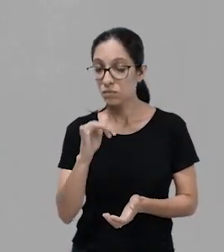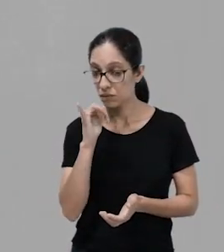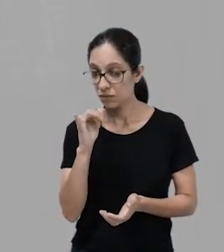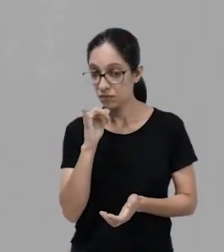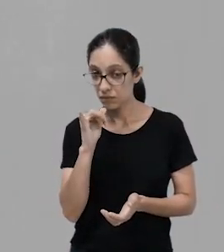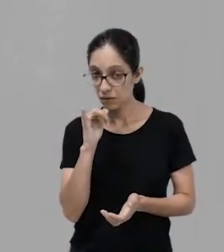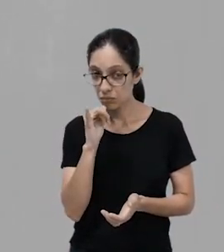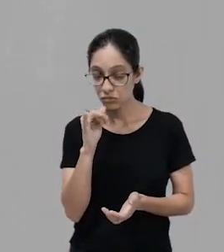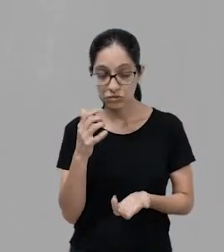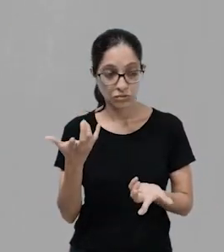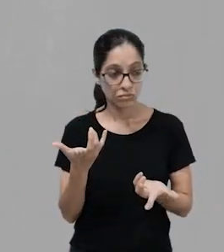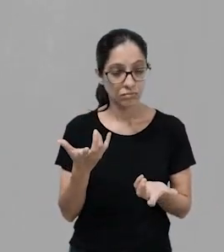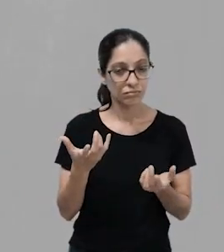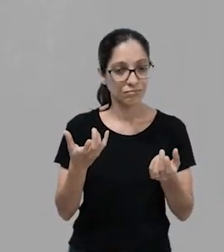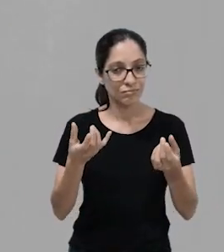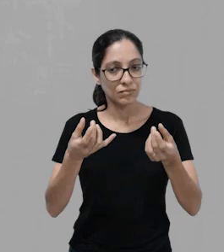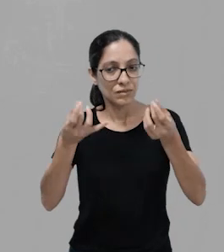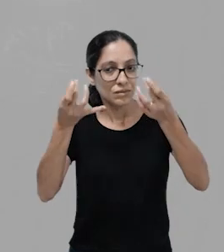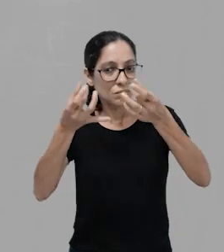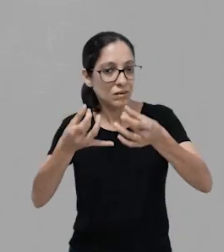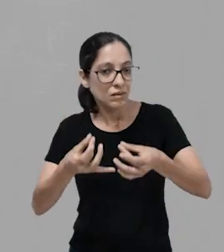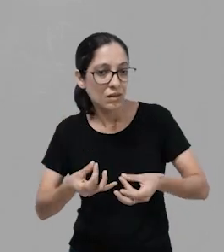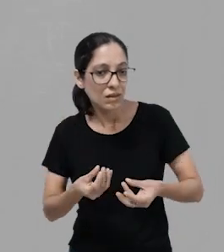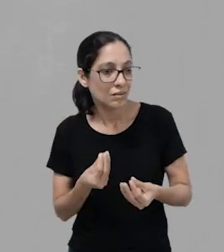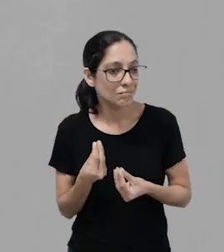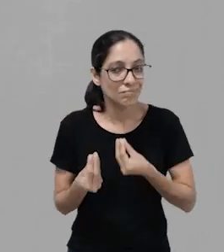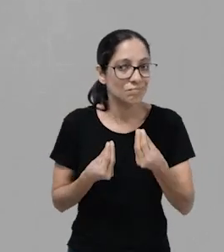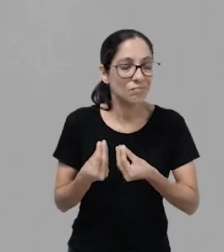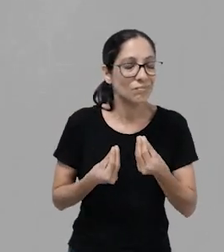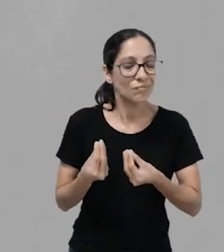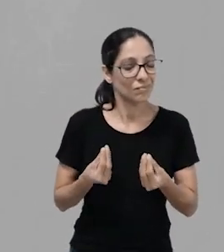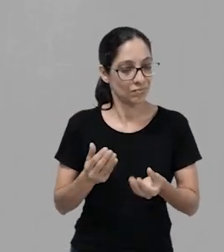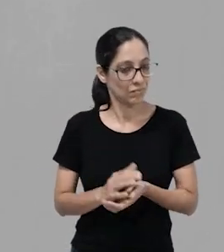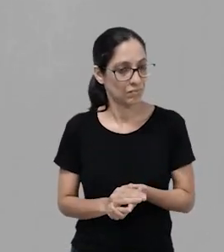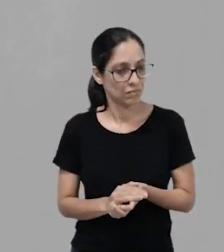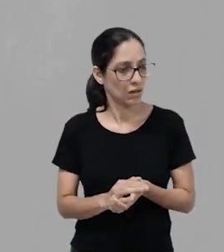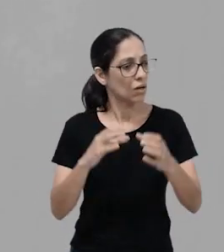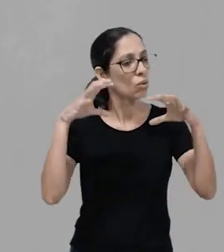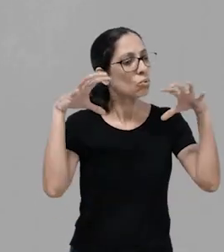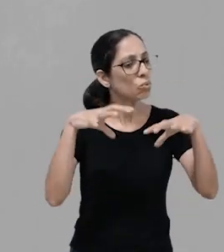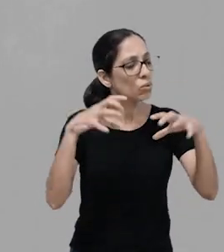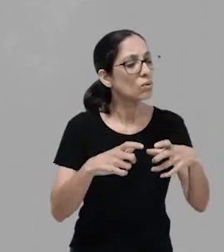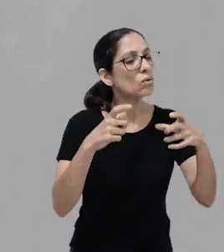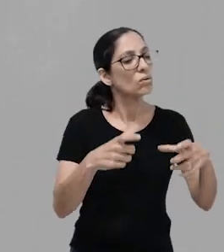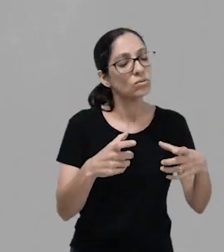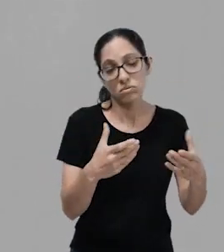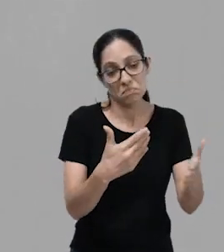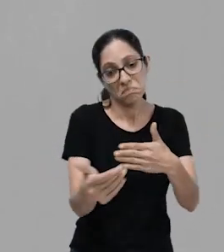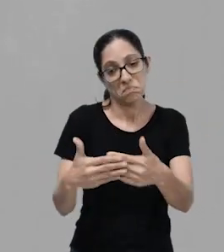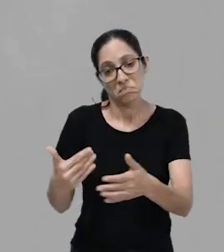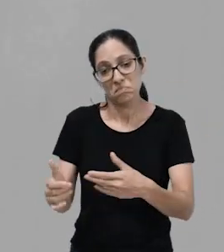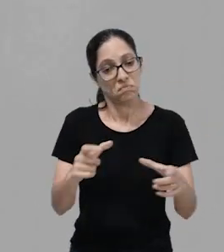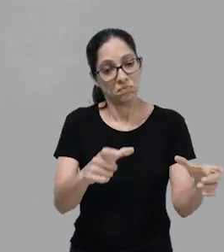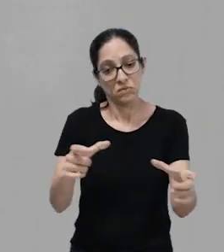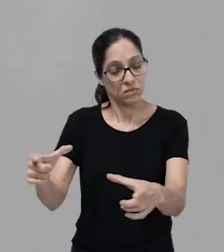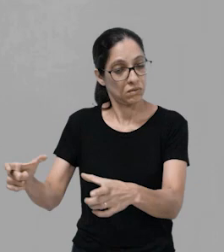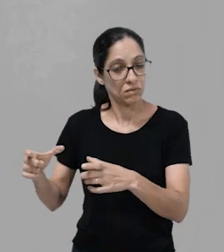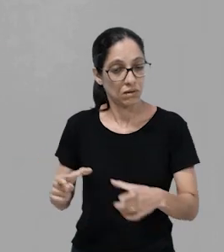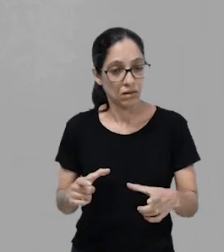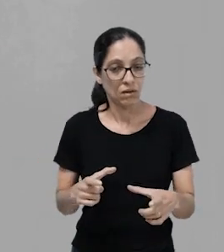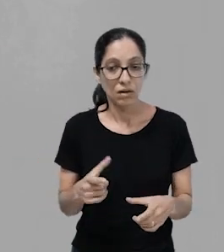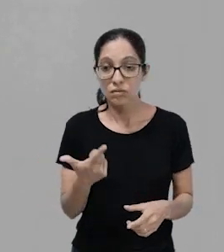de generalização. Onde especificamente está chovendo? Todo lugar. Tá? Então, você não tem